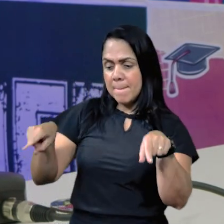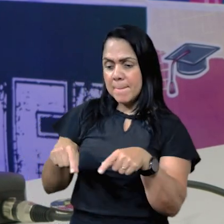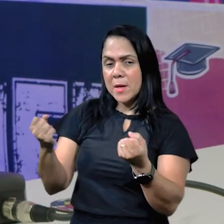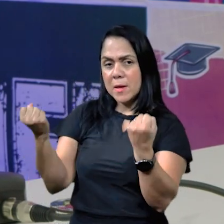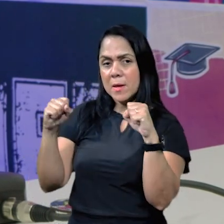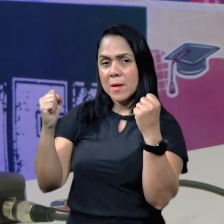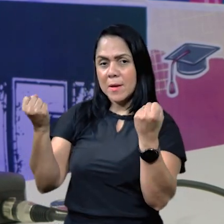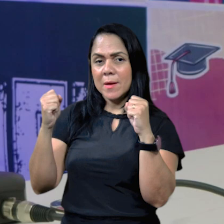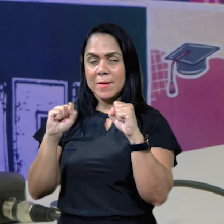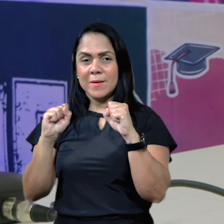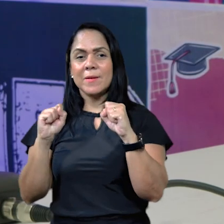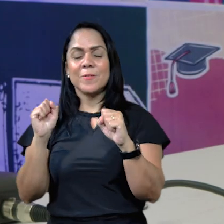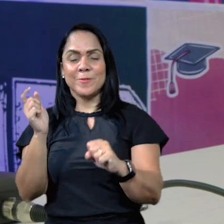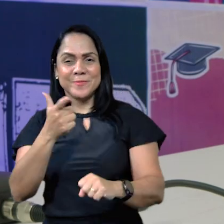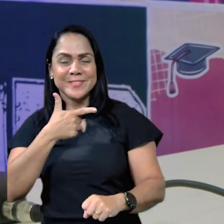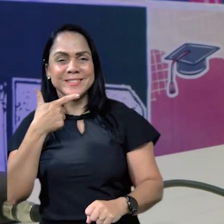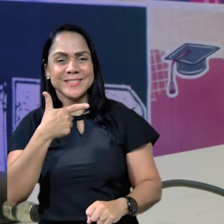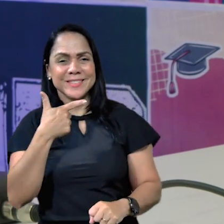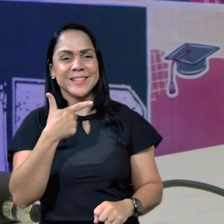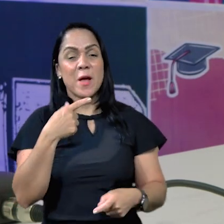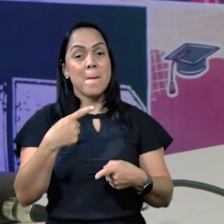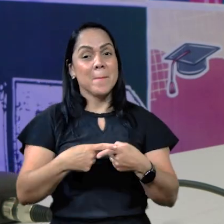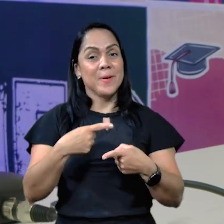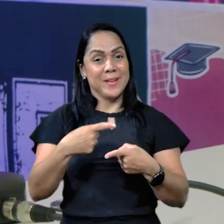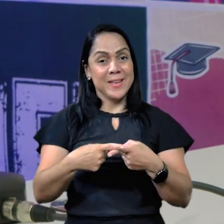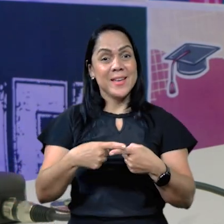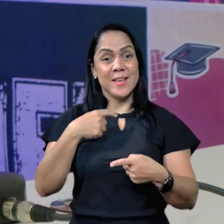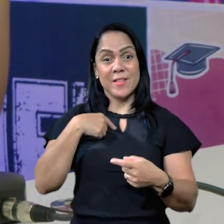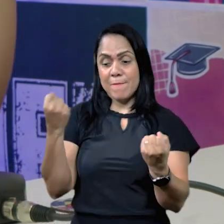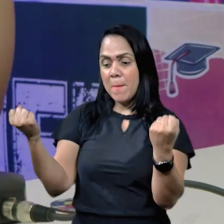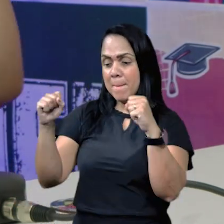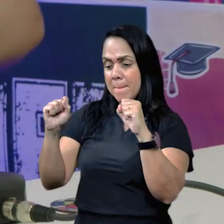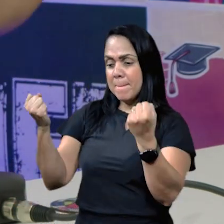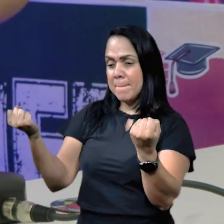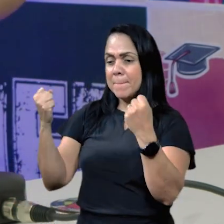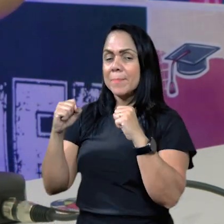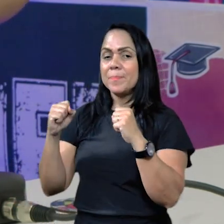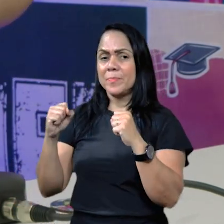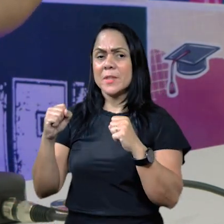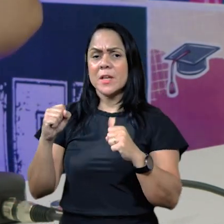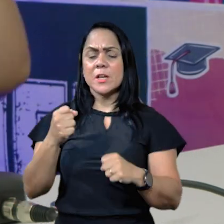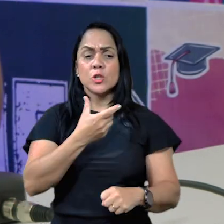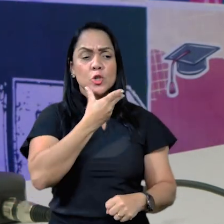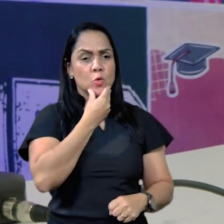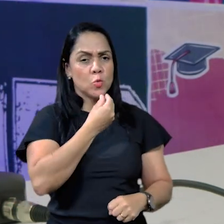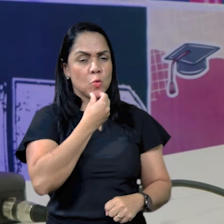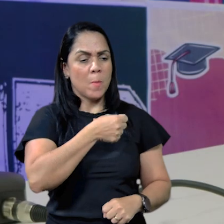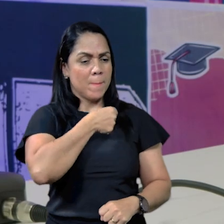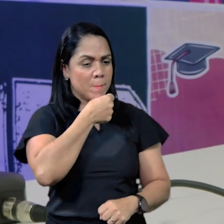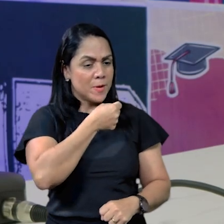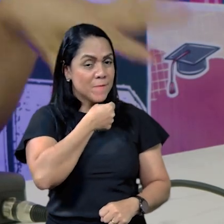aí foi engraçada a situação, porque eu estava fazendo treino e tinha um senhor de idade. E